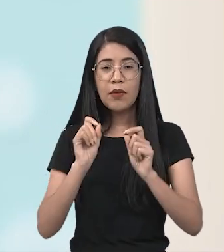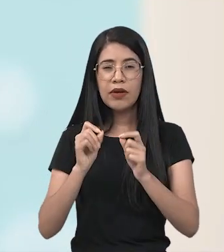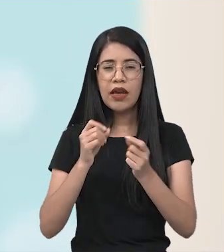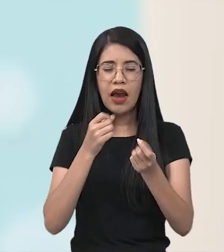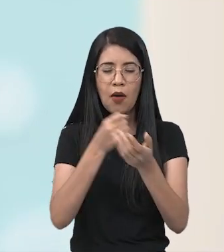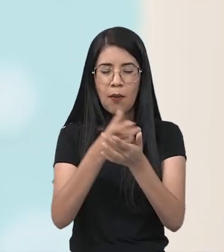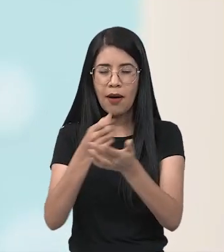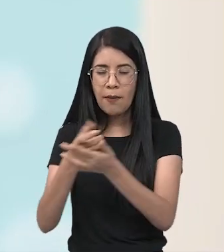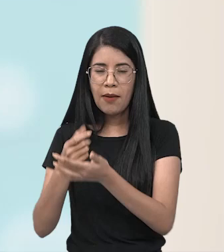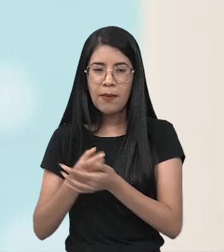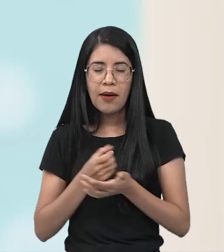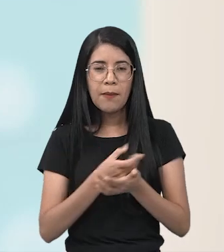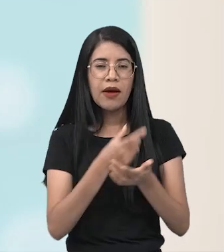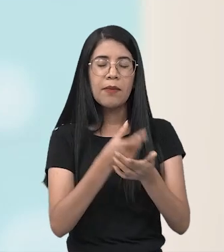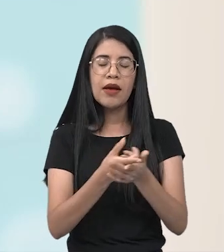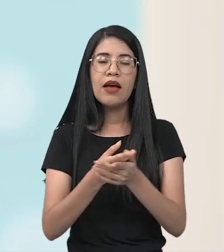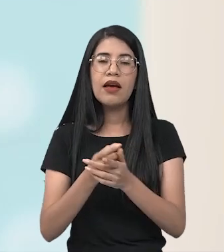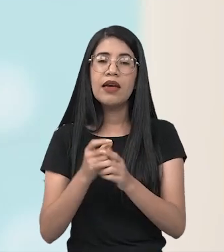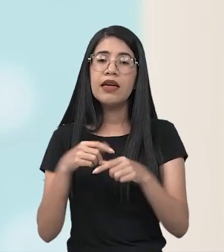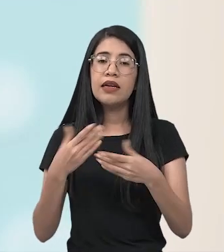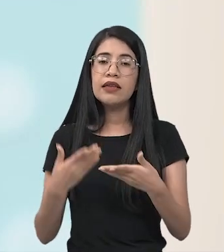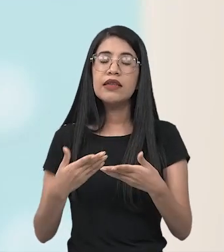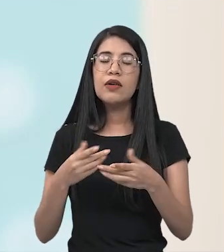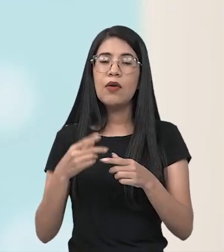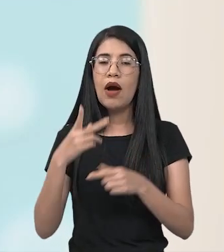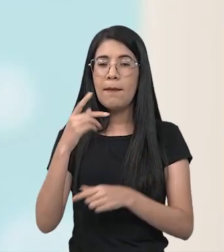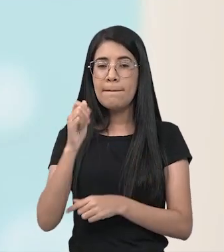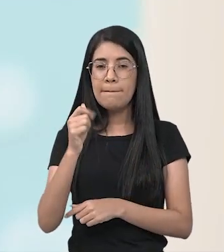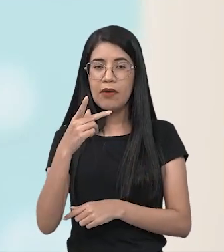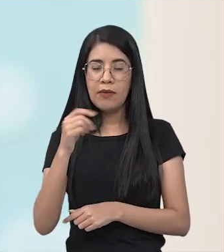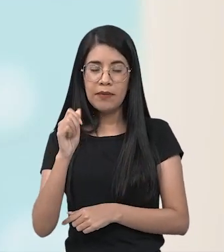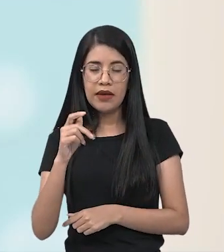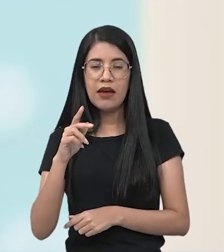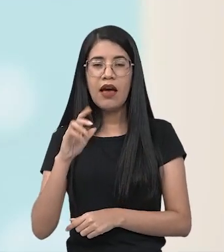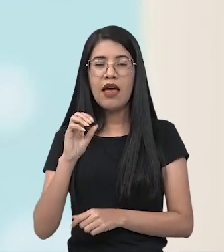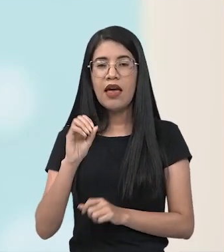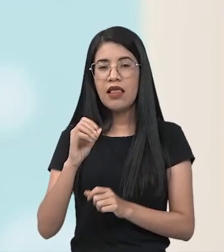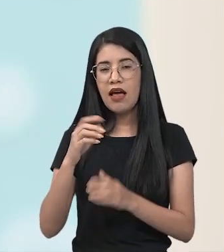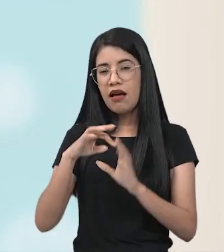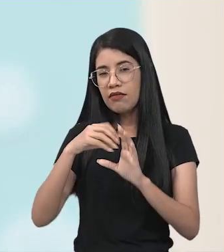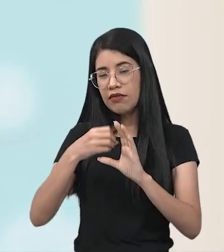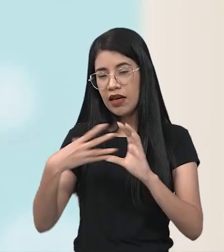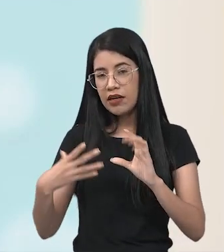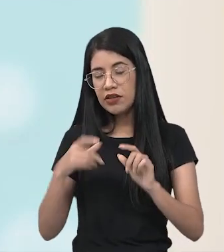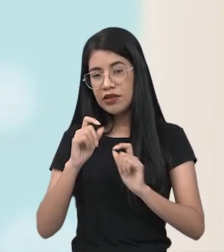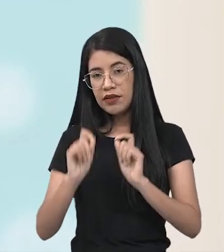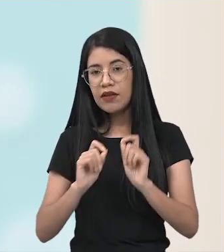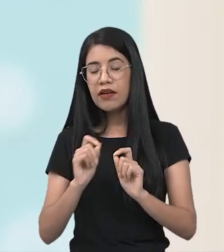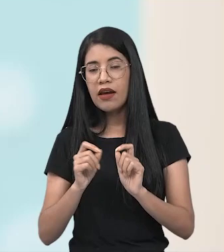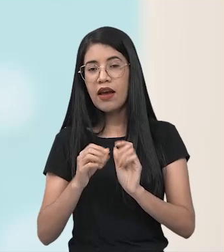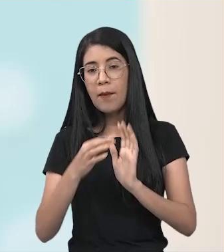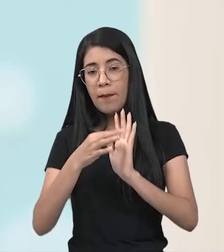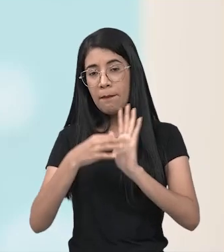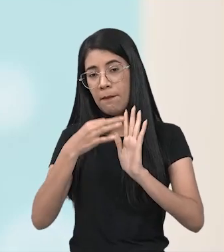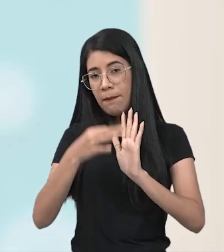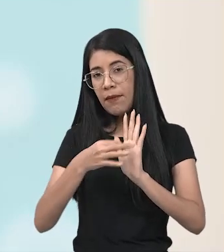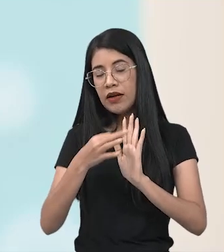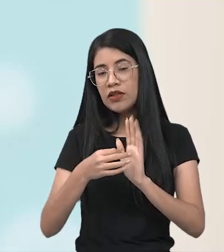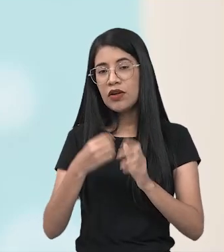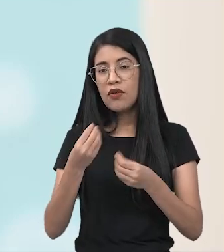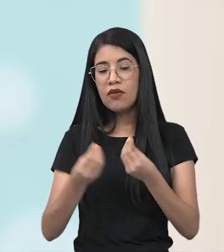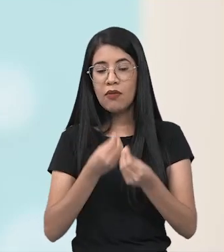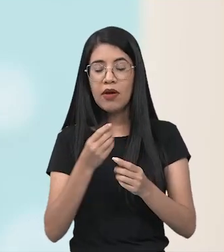consumismo desenfreado. A pop art ela tem como uma das suas características trazer uma crítica a esse modo de